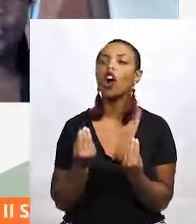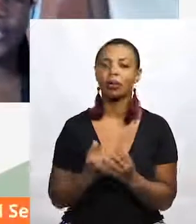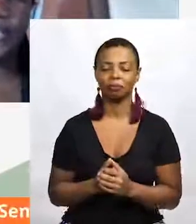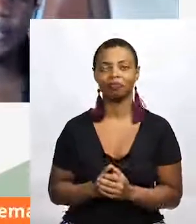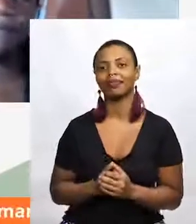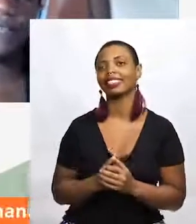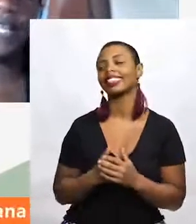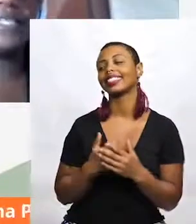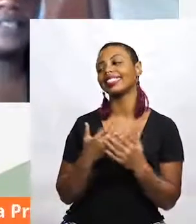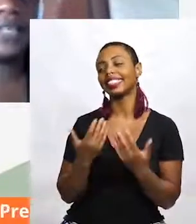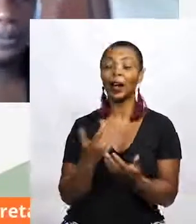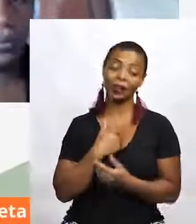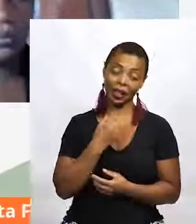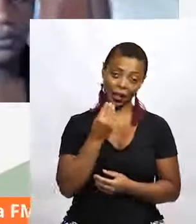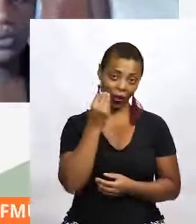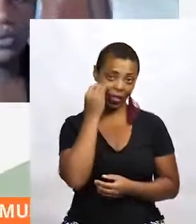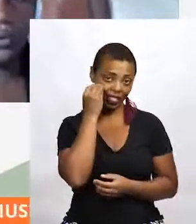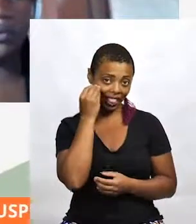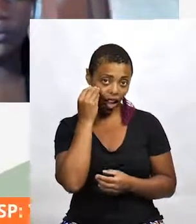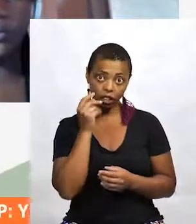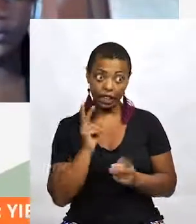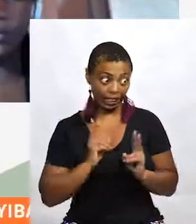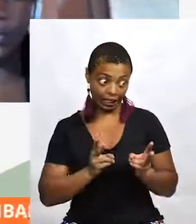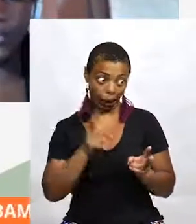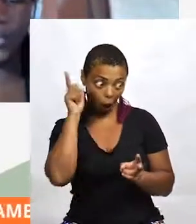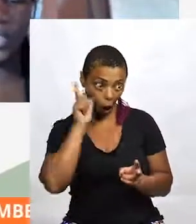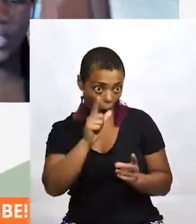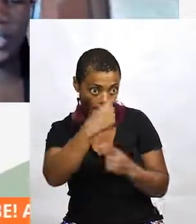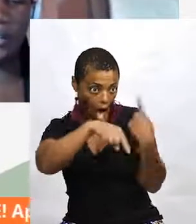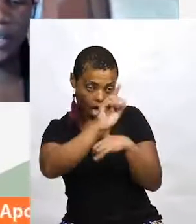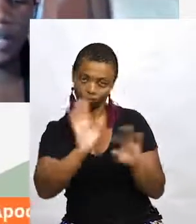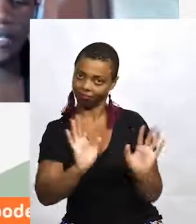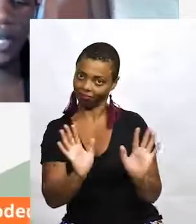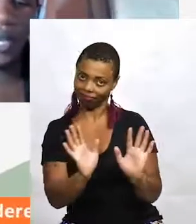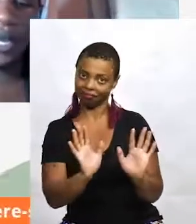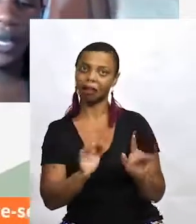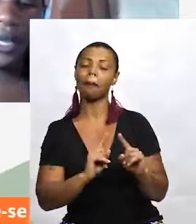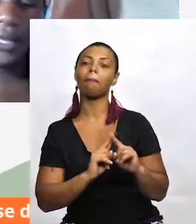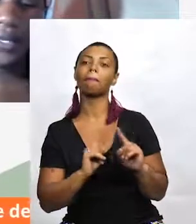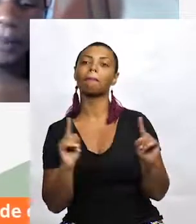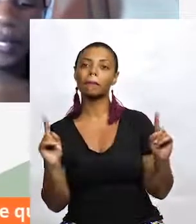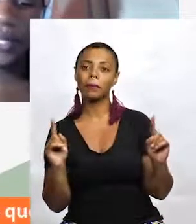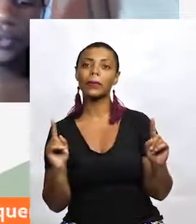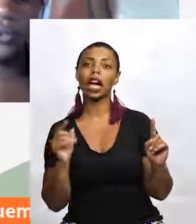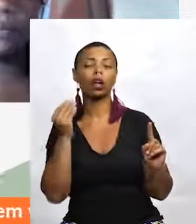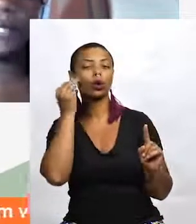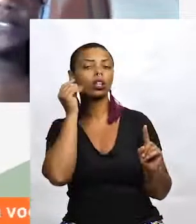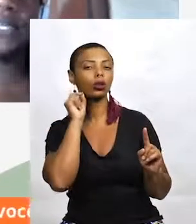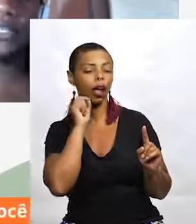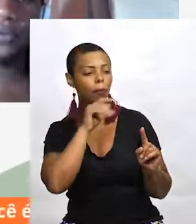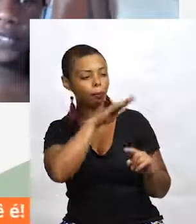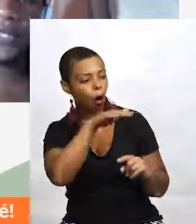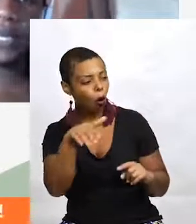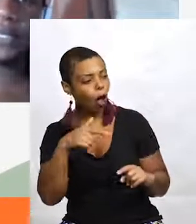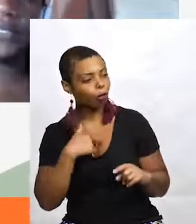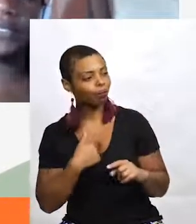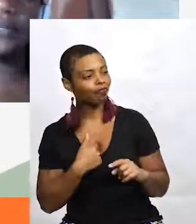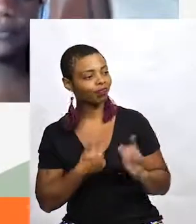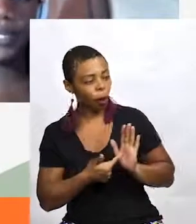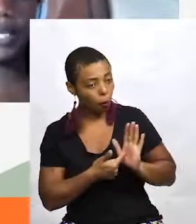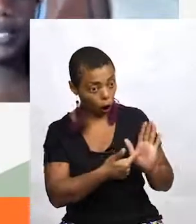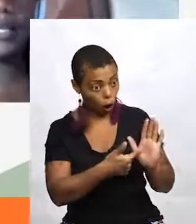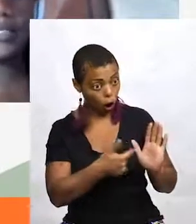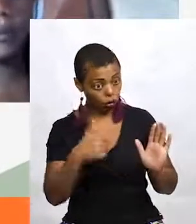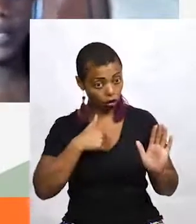eu tento fazer, nem sempre eu sou bem-sucedida, na verdade, é trazer para eles, o prazer de fazer